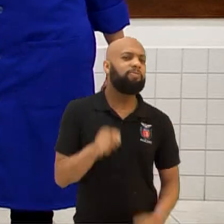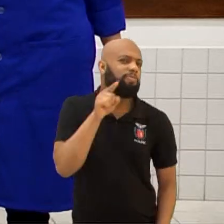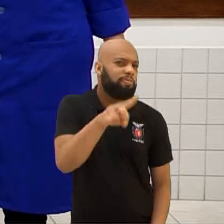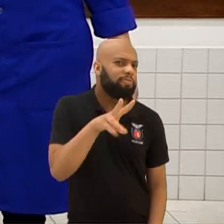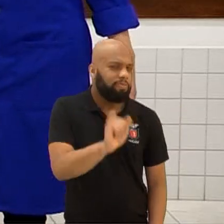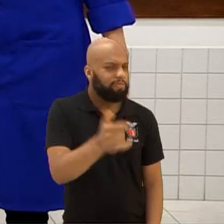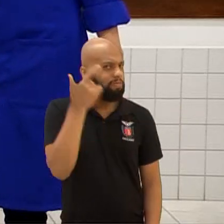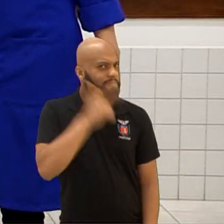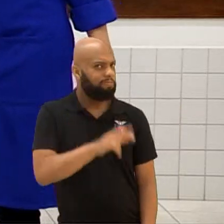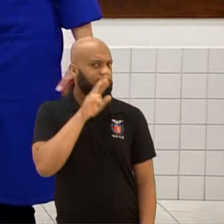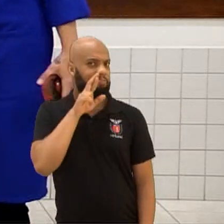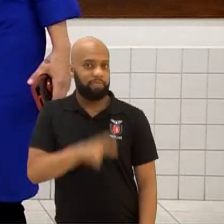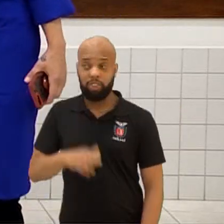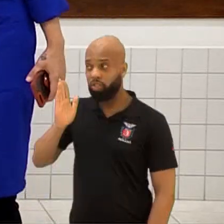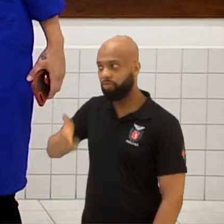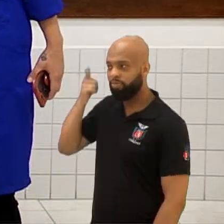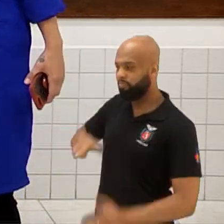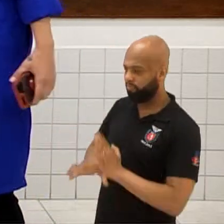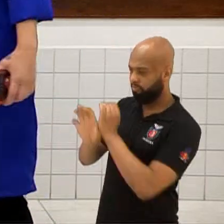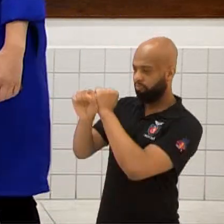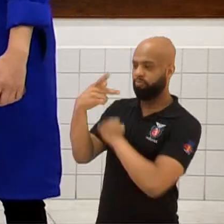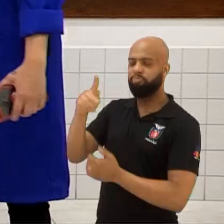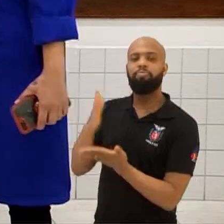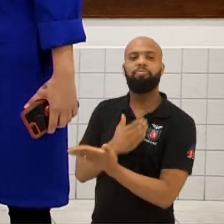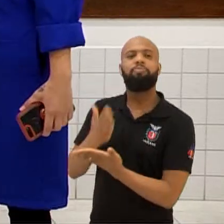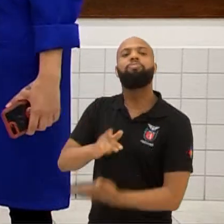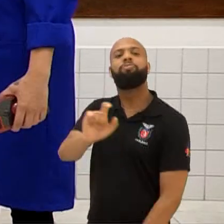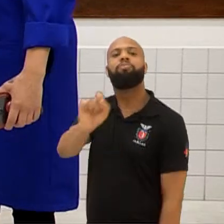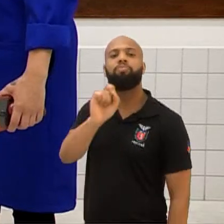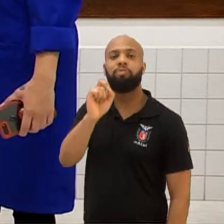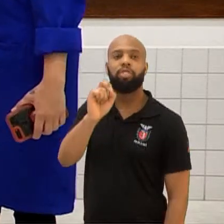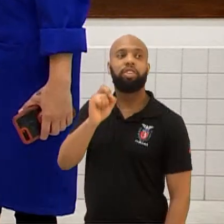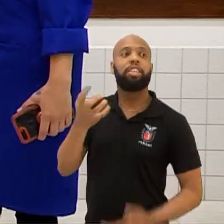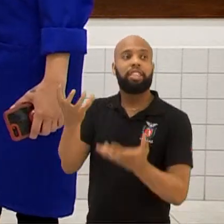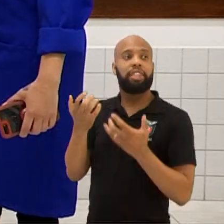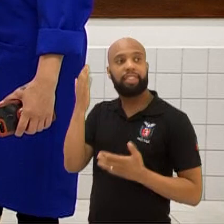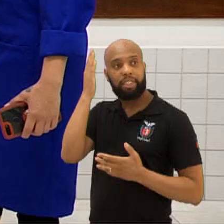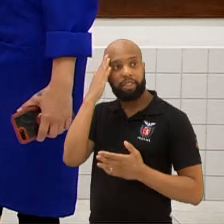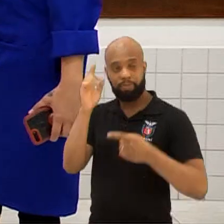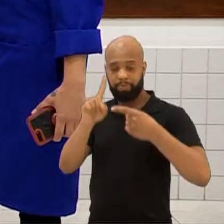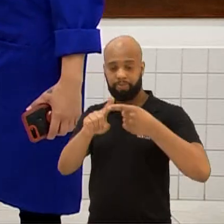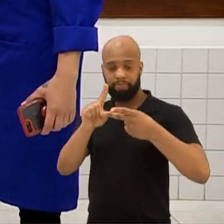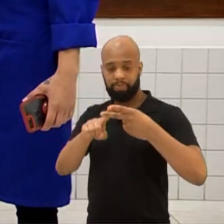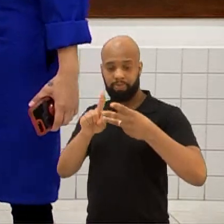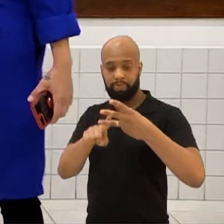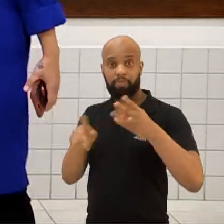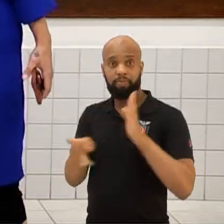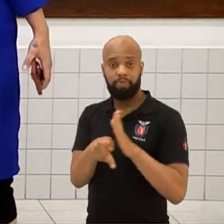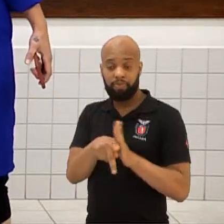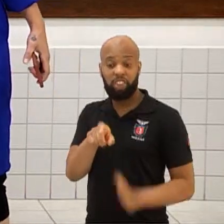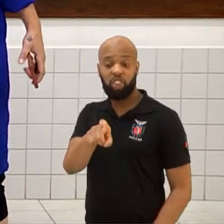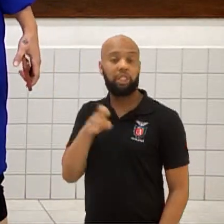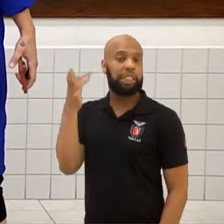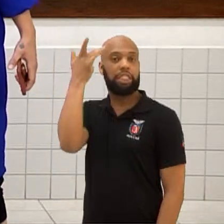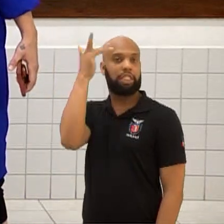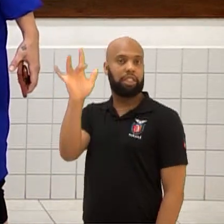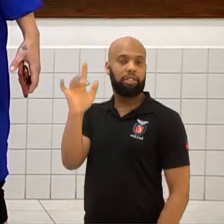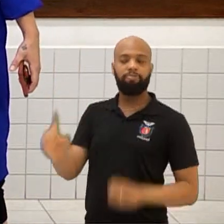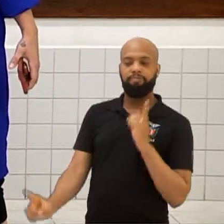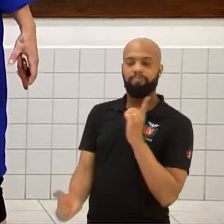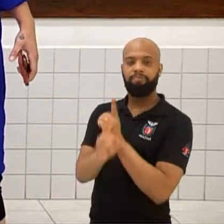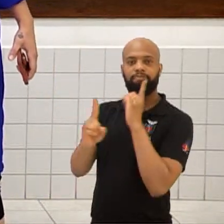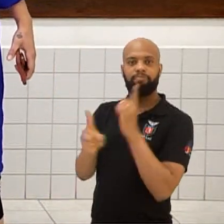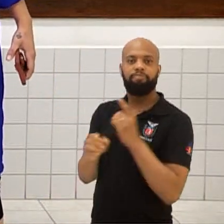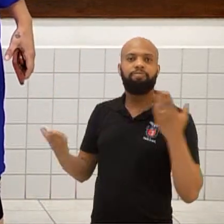você, que eu tenho certeza que já fez as contas aí no seu caderno, é a seguinte... Qual é a medida X do lote 1? Ou seja, quanto